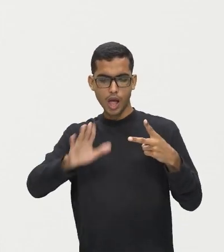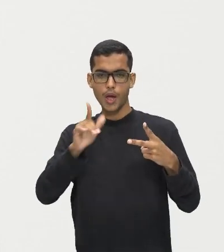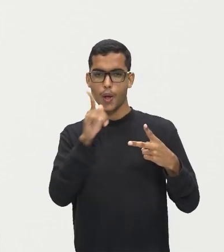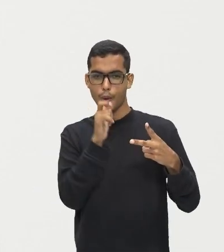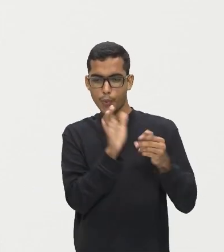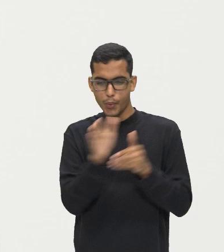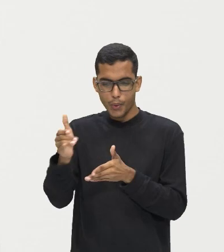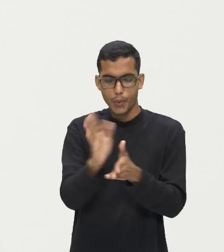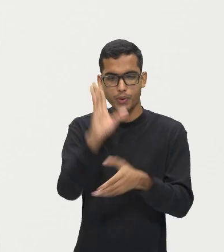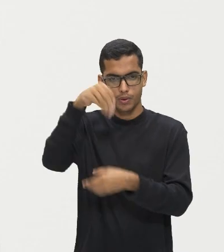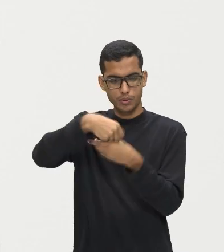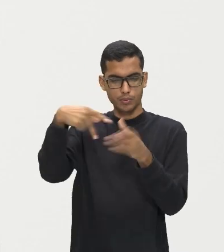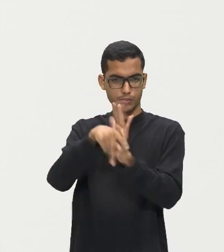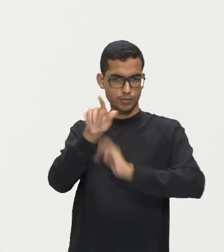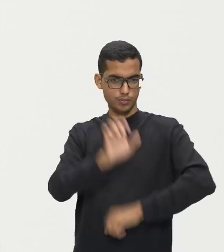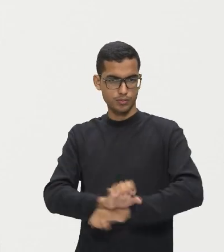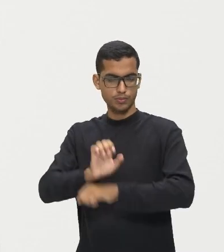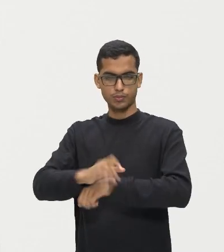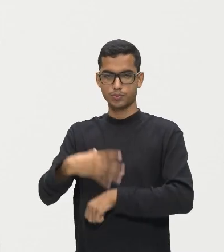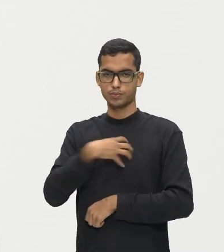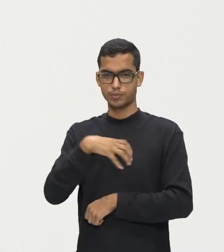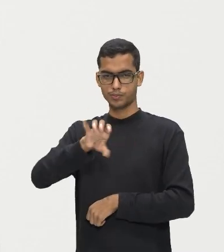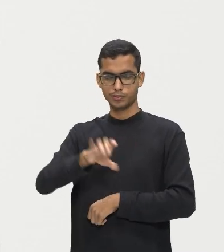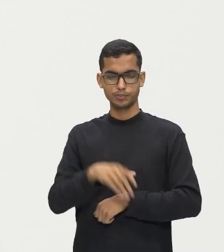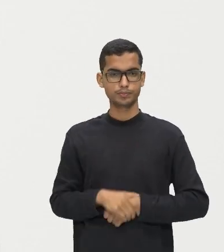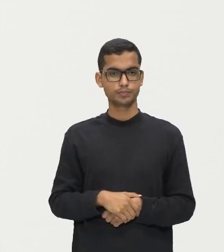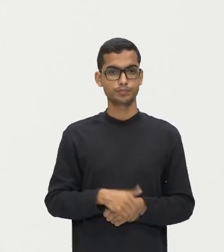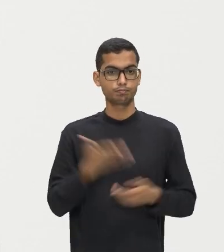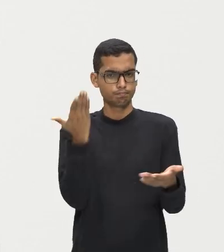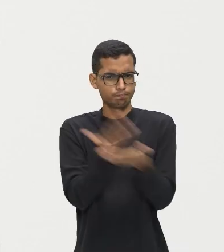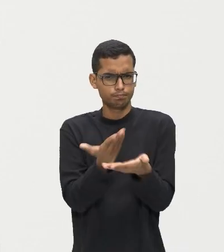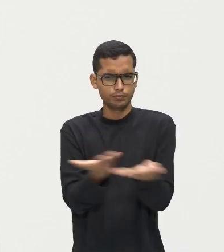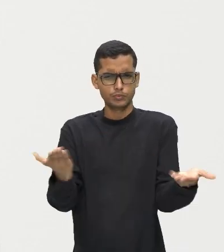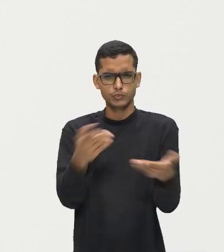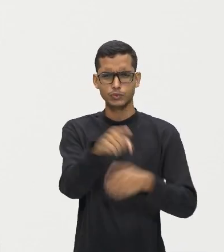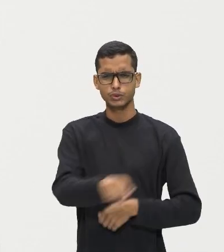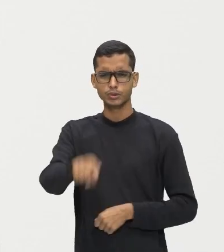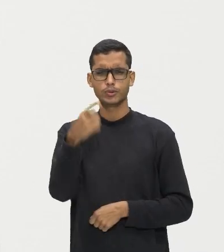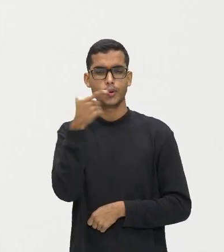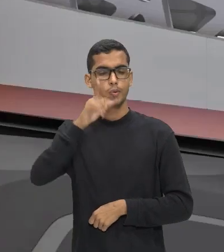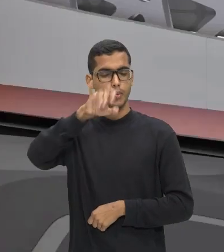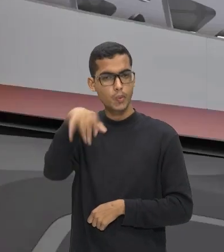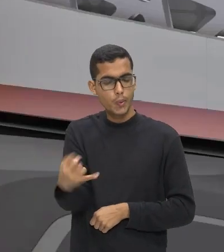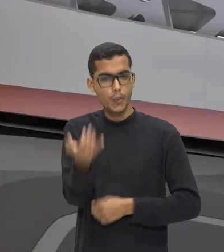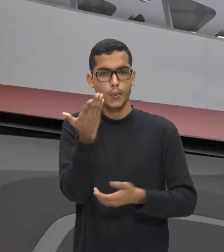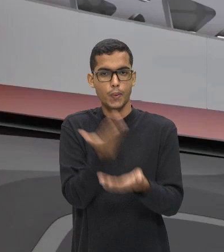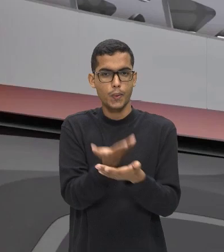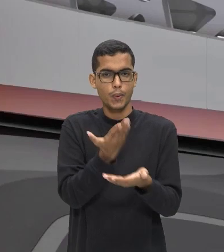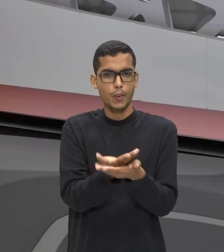do estado da Bahia. Eu espero que com essa aula de hoje vocês já sejam agora a